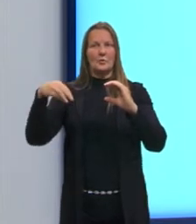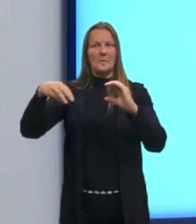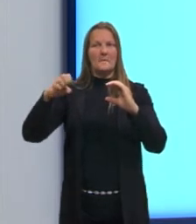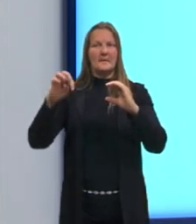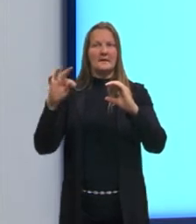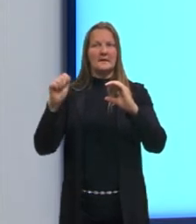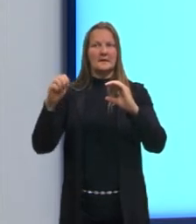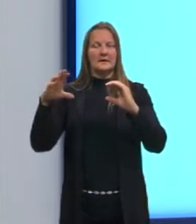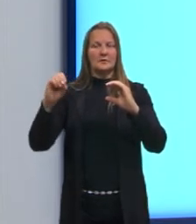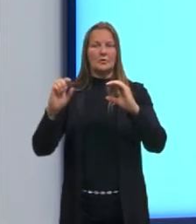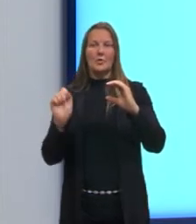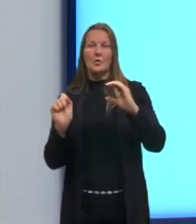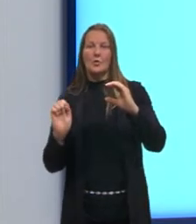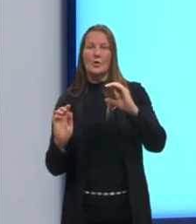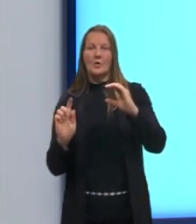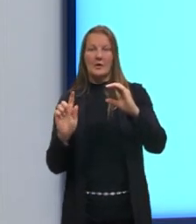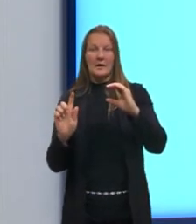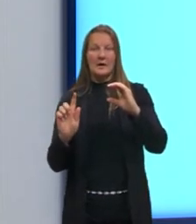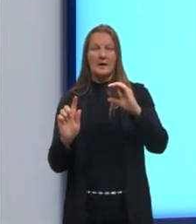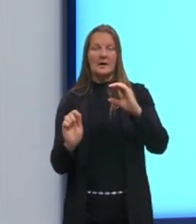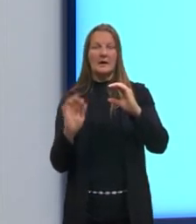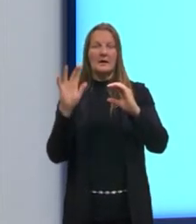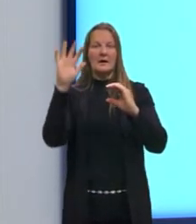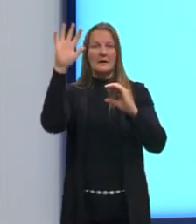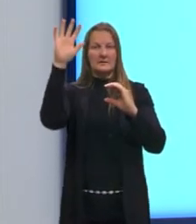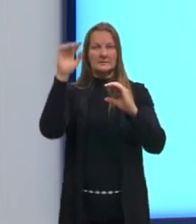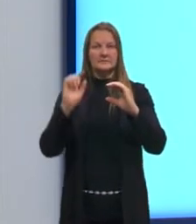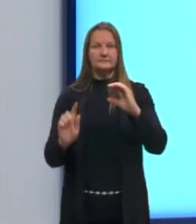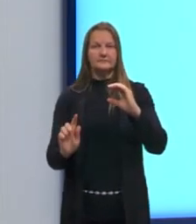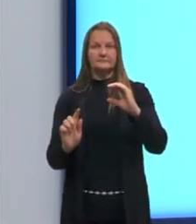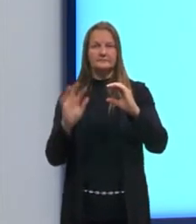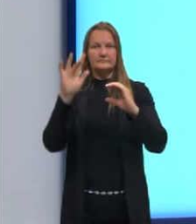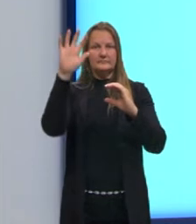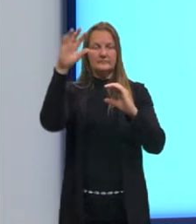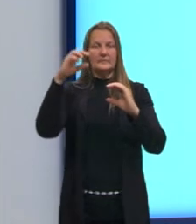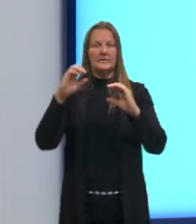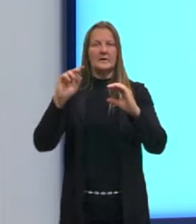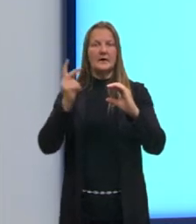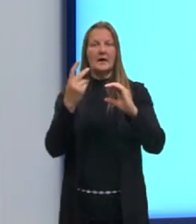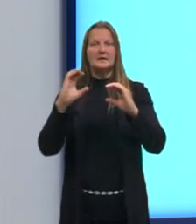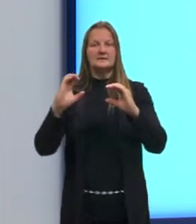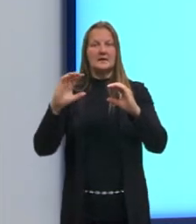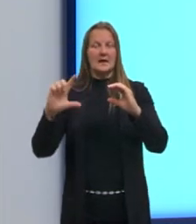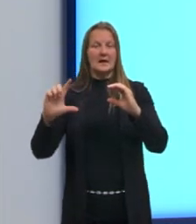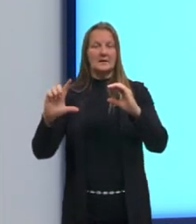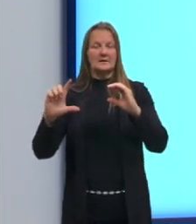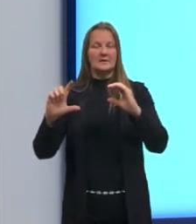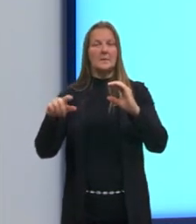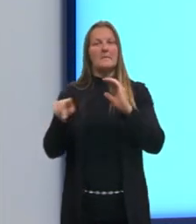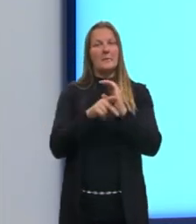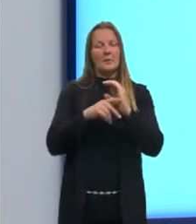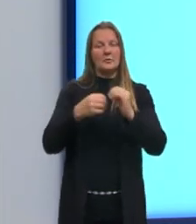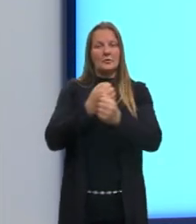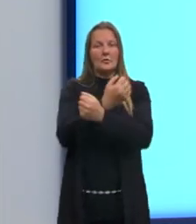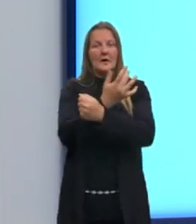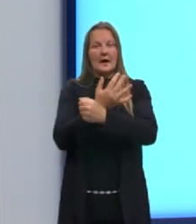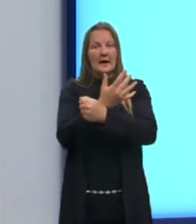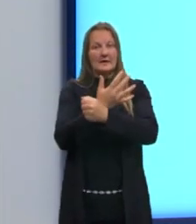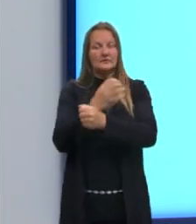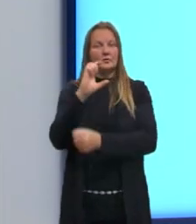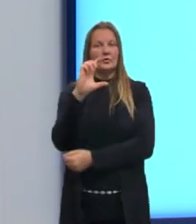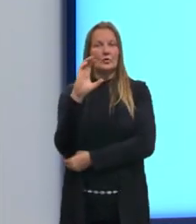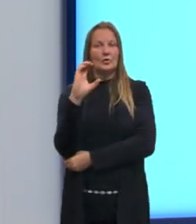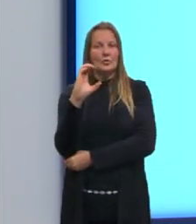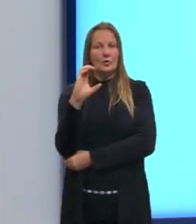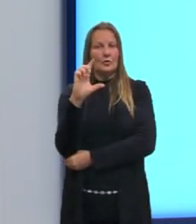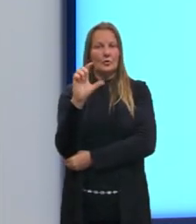um metano mas um gás cloro vou formar um cloro metano e mais um hcl que é um ácido clorídrico então eu formei a partir